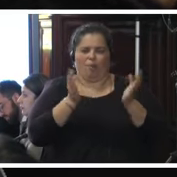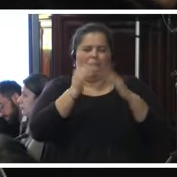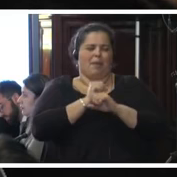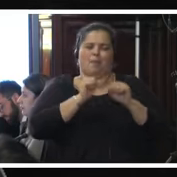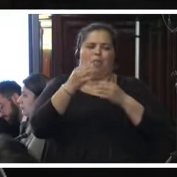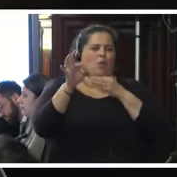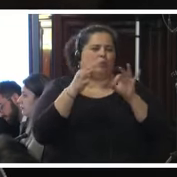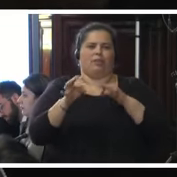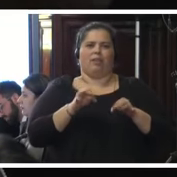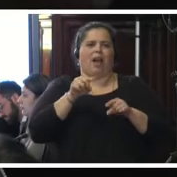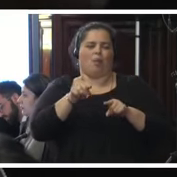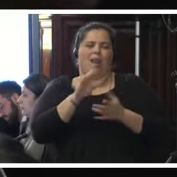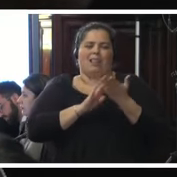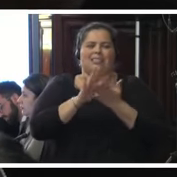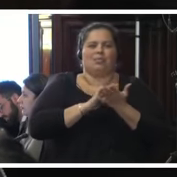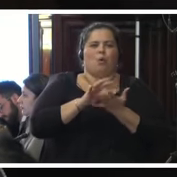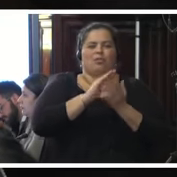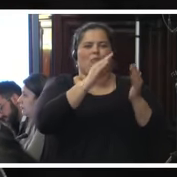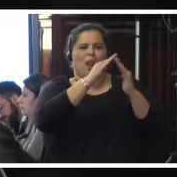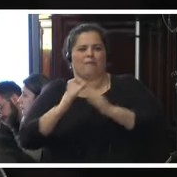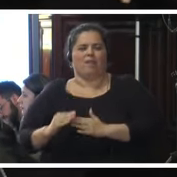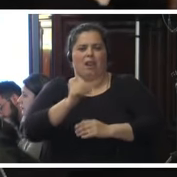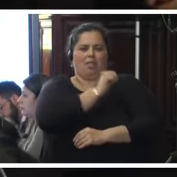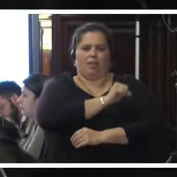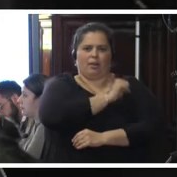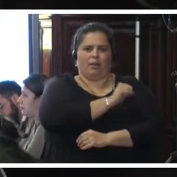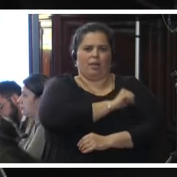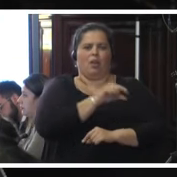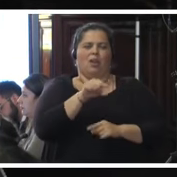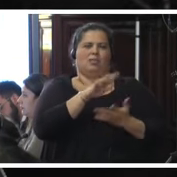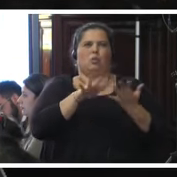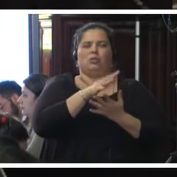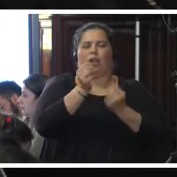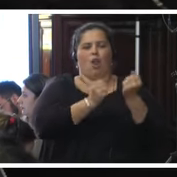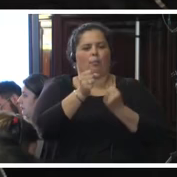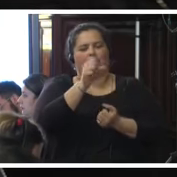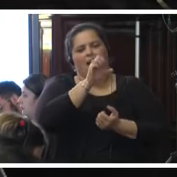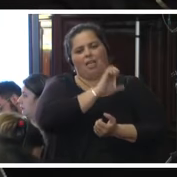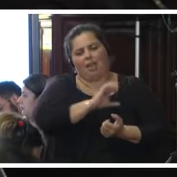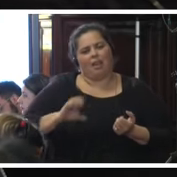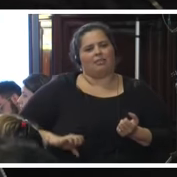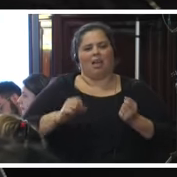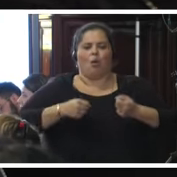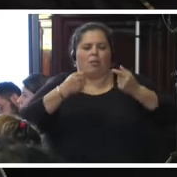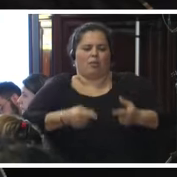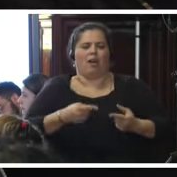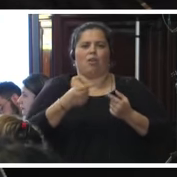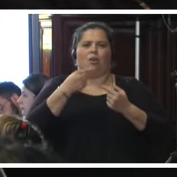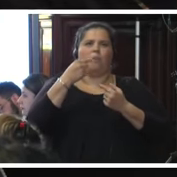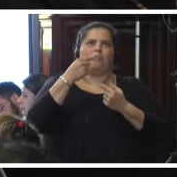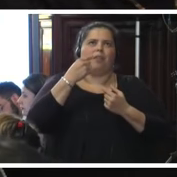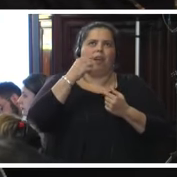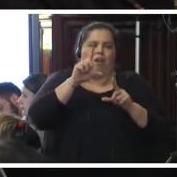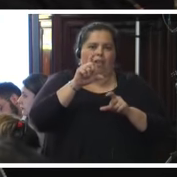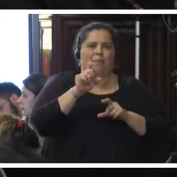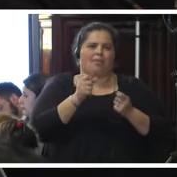as dificuldades financeiras do Estado têm contribuído para o agravamento da situação, como demonstram o aumento nas estatísticas de violência e criminalidade.